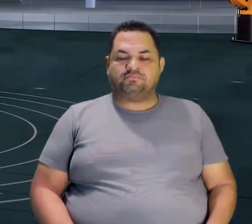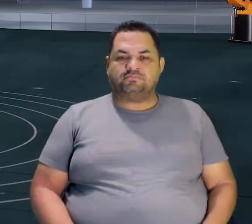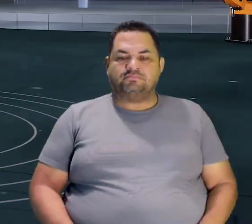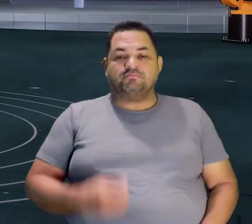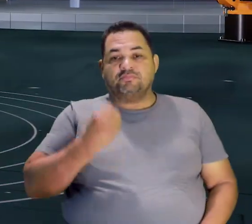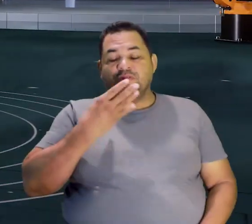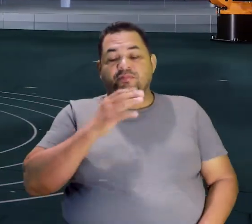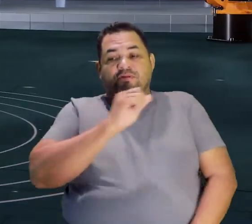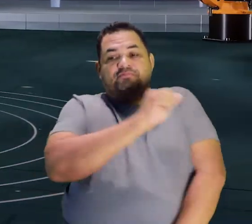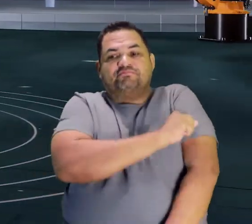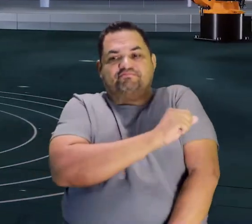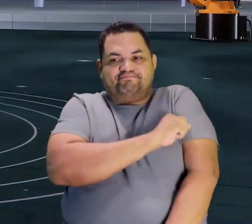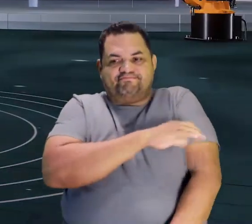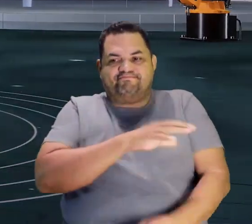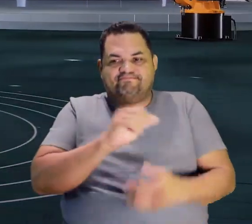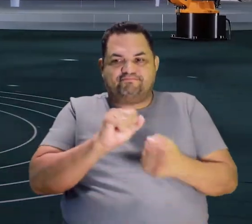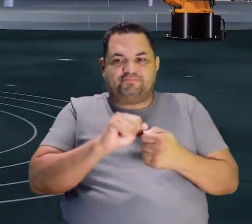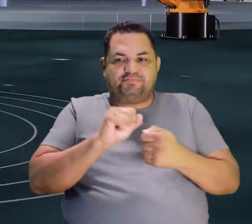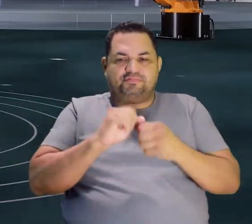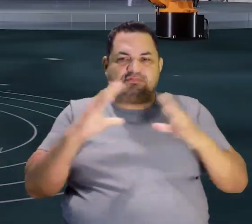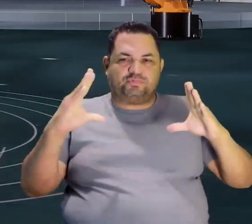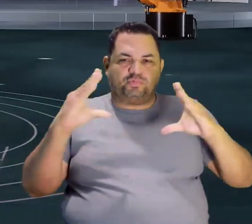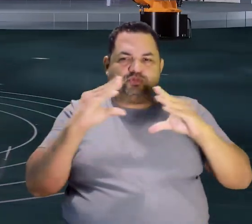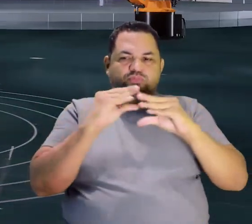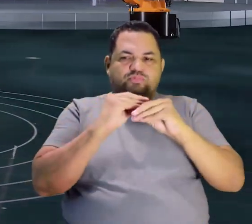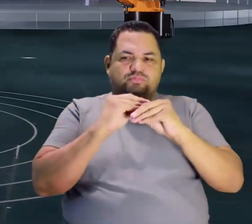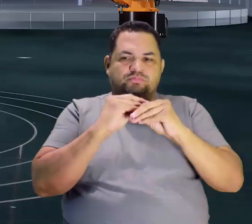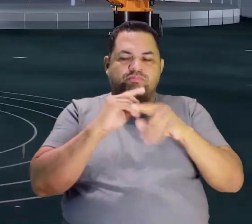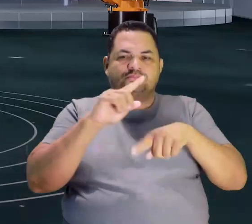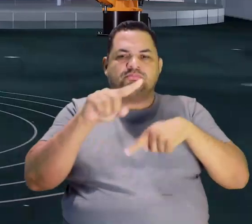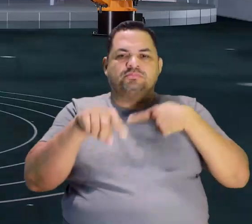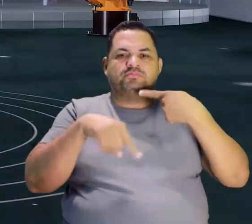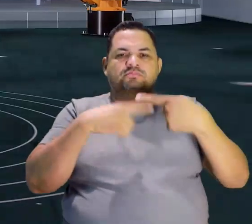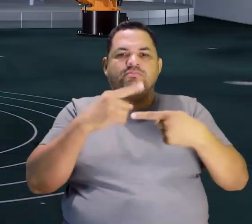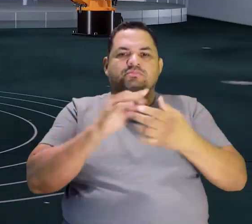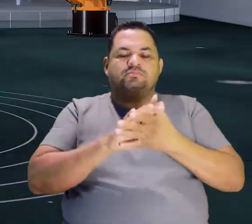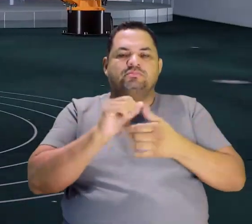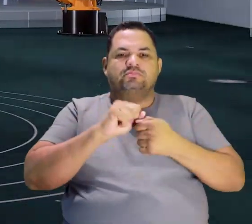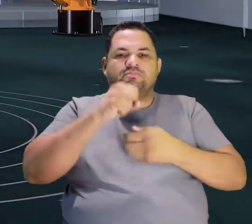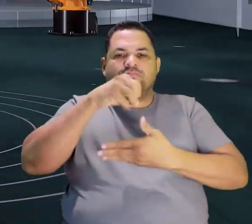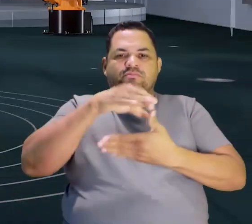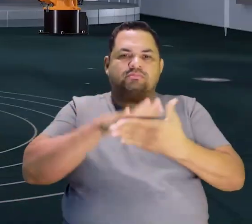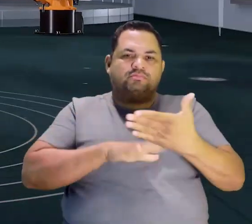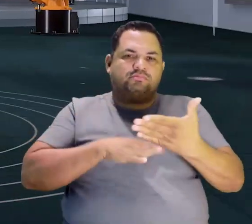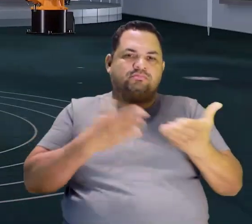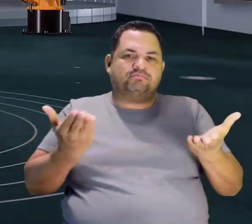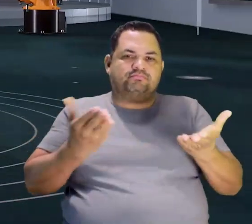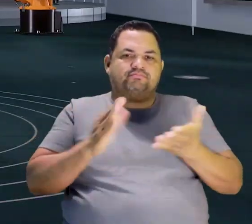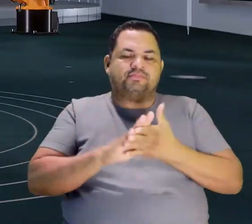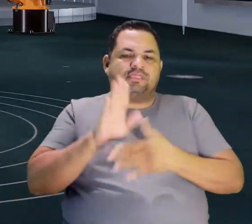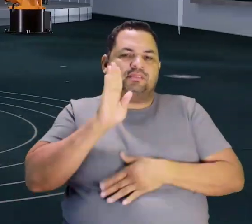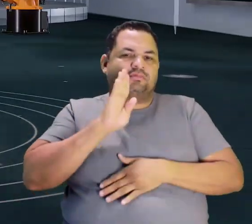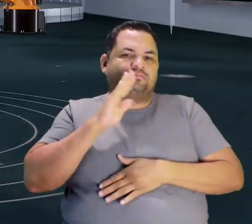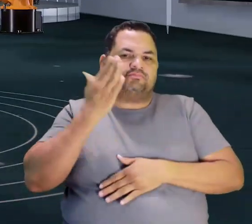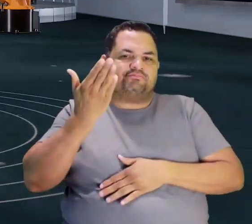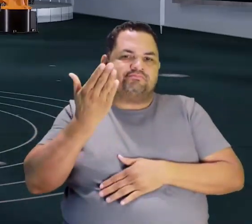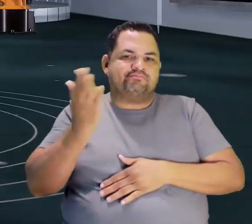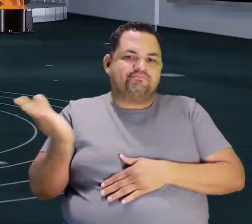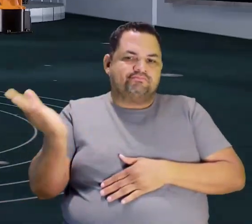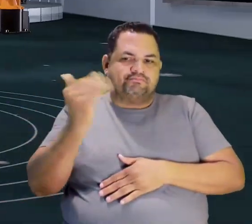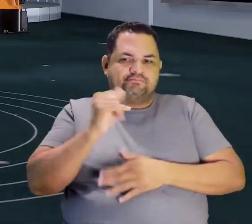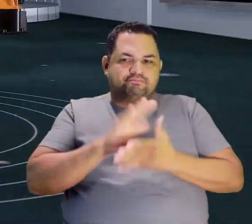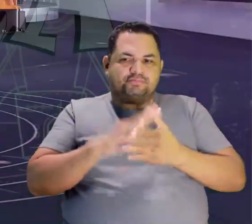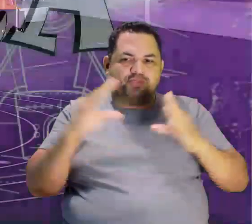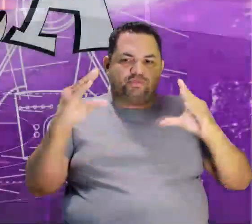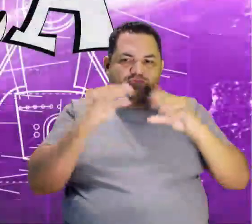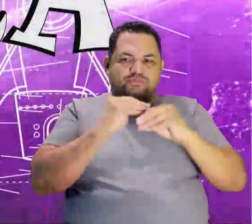Muito bem, galera. Vamos fazer aquele resumo, né? Porque daqui a pouco vocês vão fazer as atividades, tem aquelas atividades legais aí. Vamos lá então para o nosso